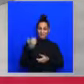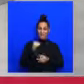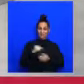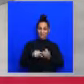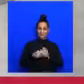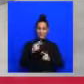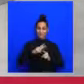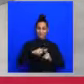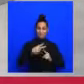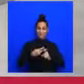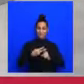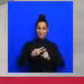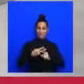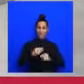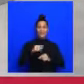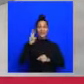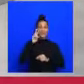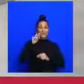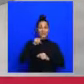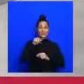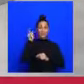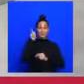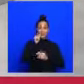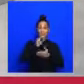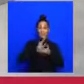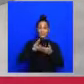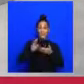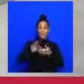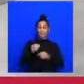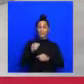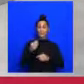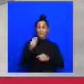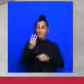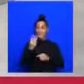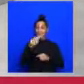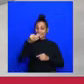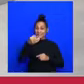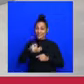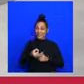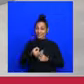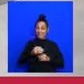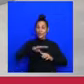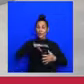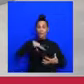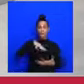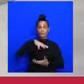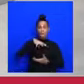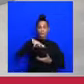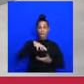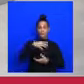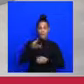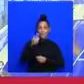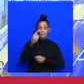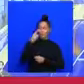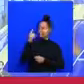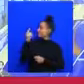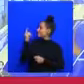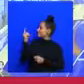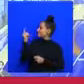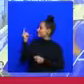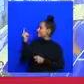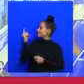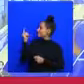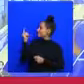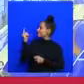ao segundo sorteio da dupla Sena. Lembrando que você ganha prêmio também a partir de 3 acertos. Globo ligado. Bolas